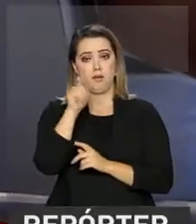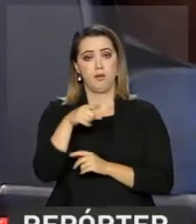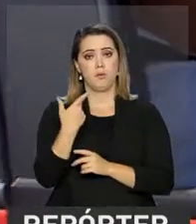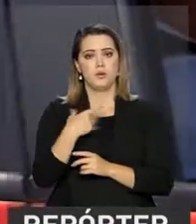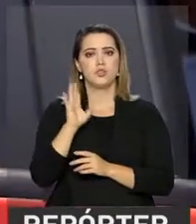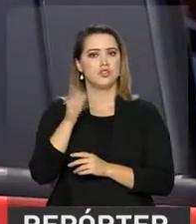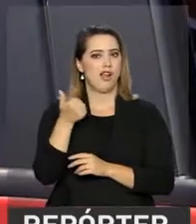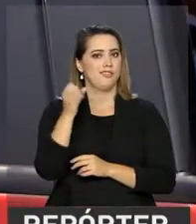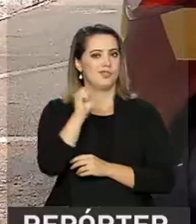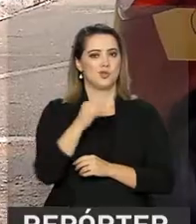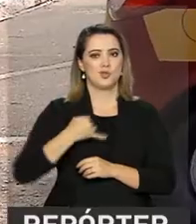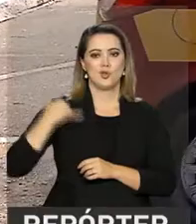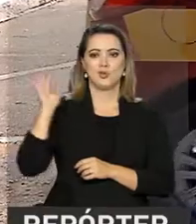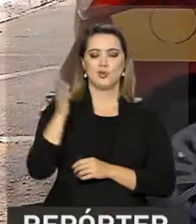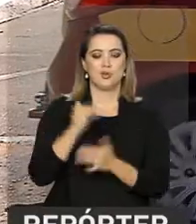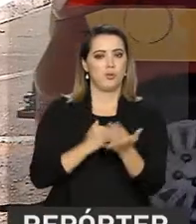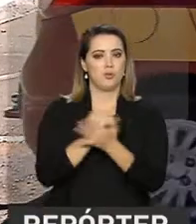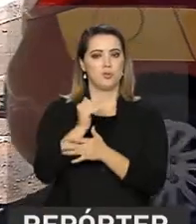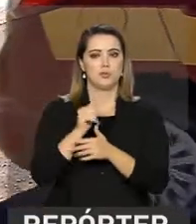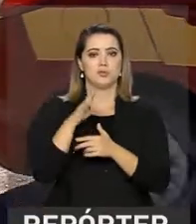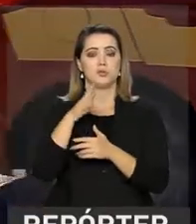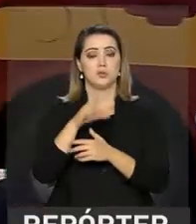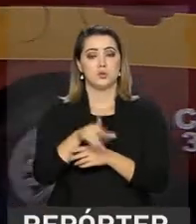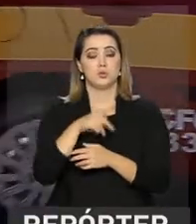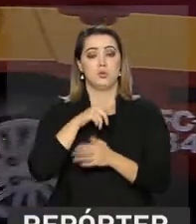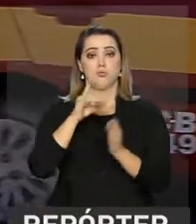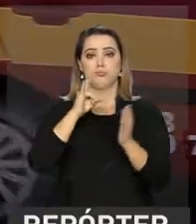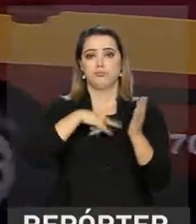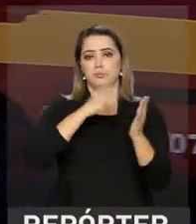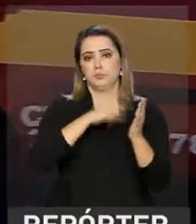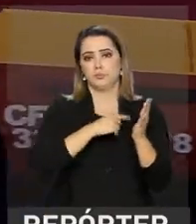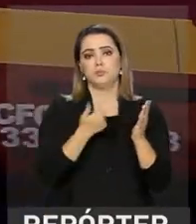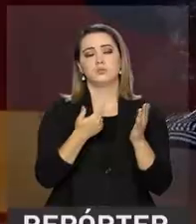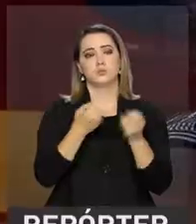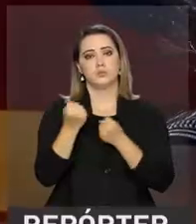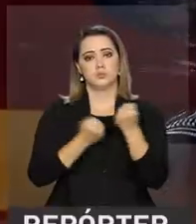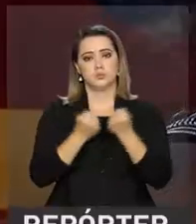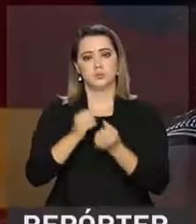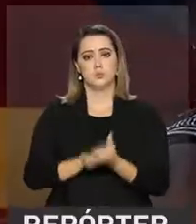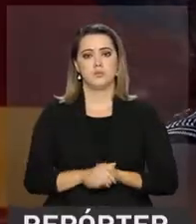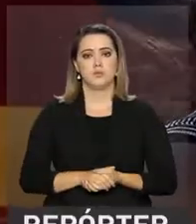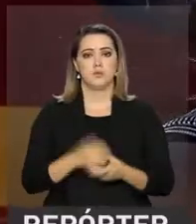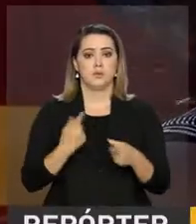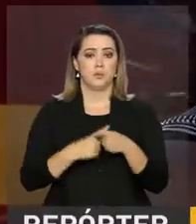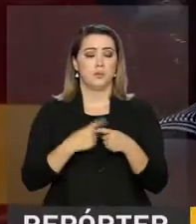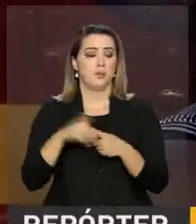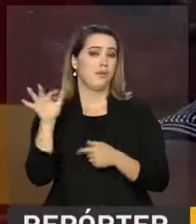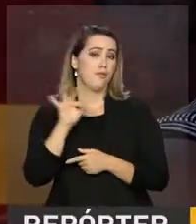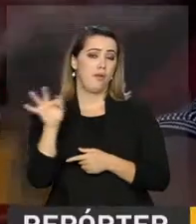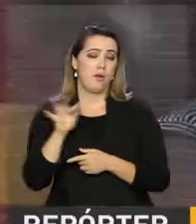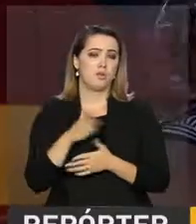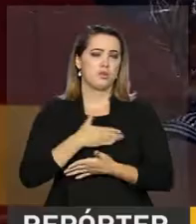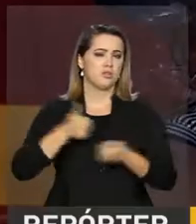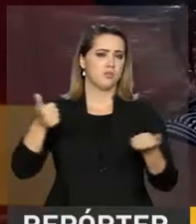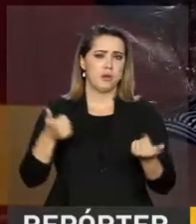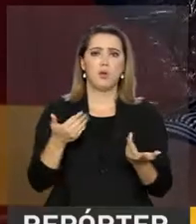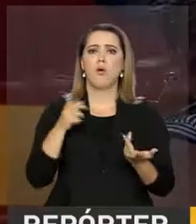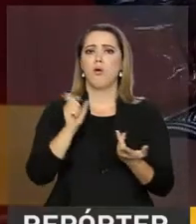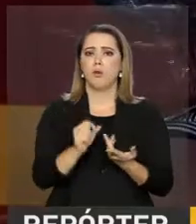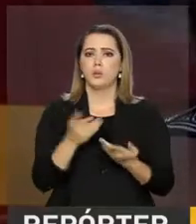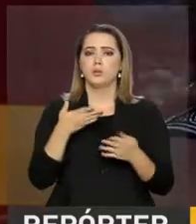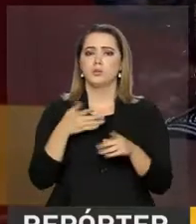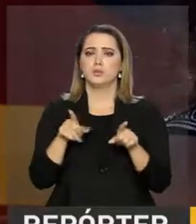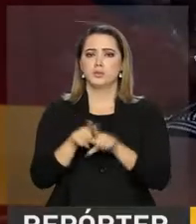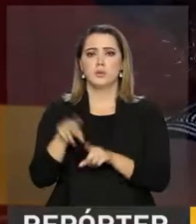completou 18 anos começou o processo para tirar a carteira de motorista que sai da faculdade sempre locomover mais rápido também para usar